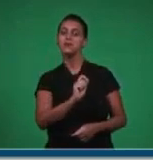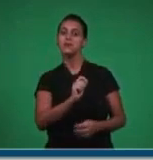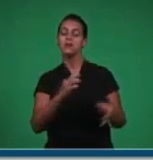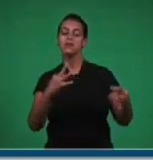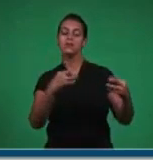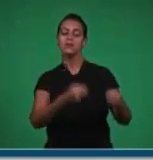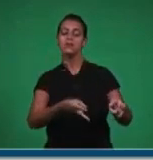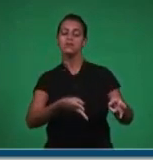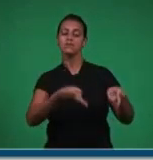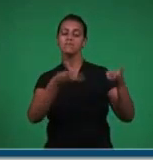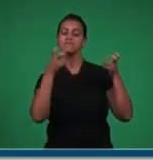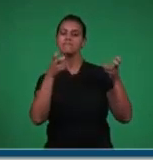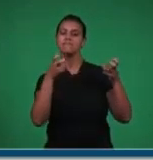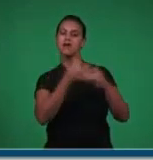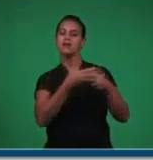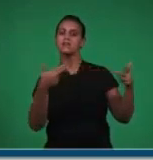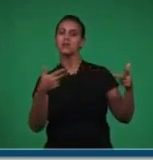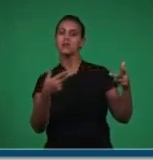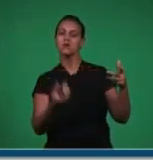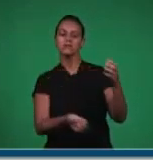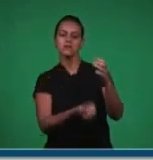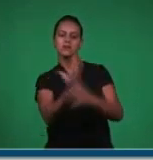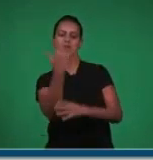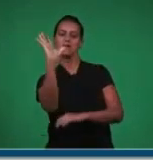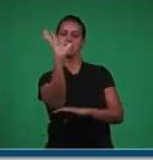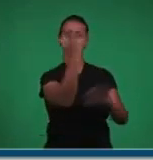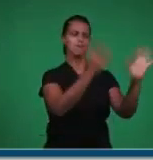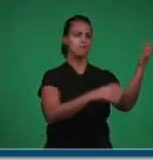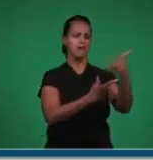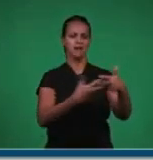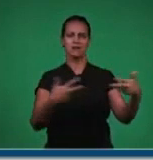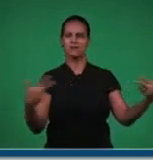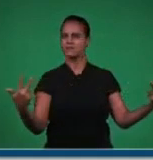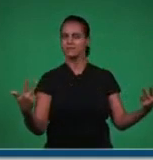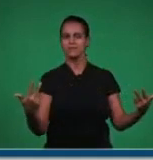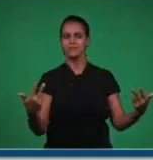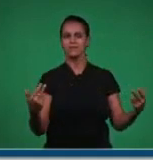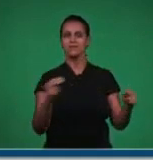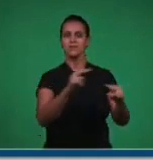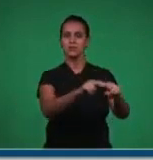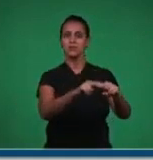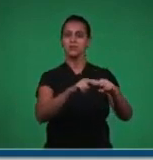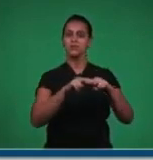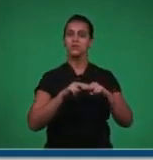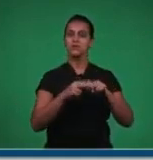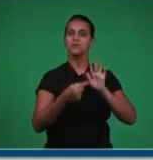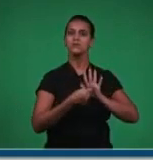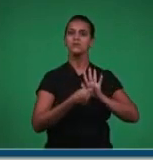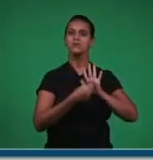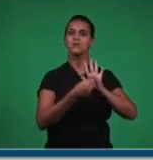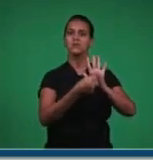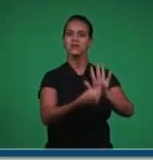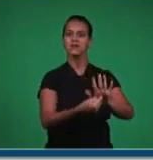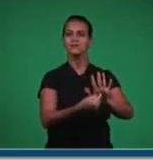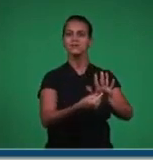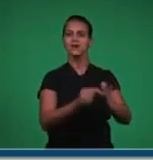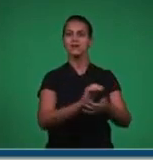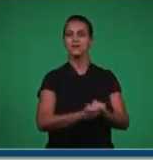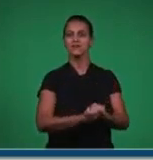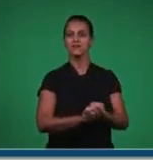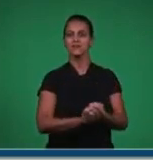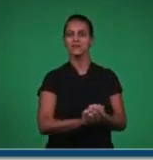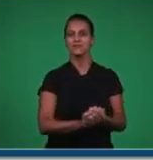que estão criadas, para que eles fiquem inexcusáveis. Romanos capítulo 1, verso